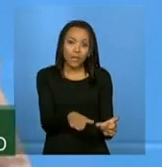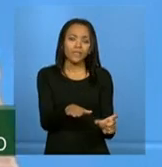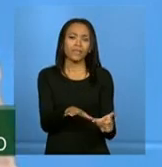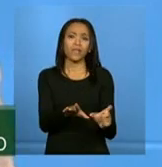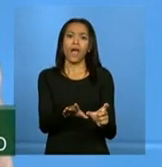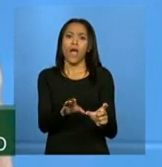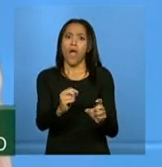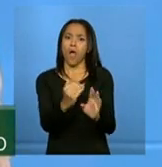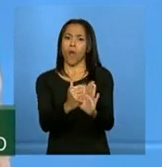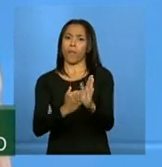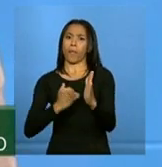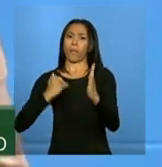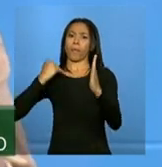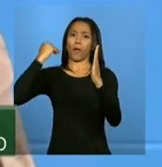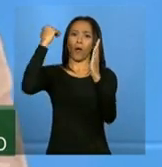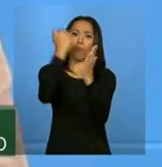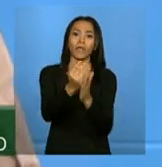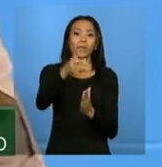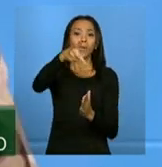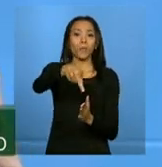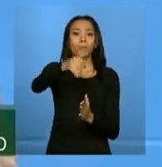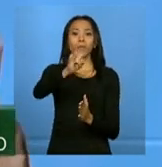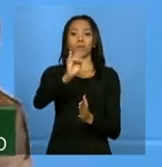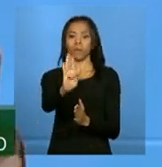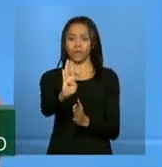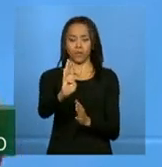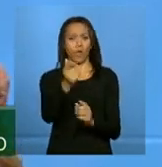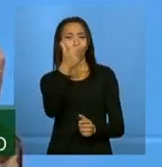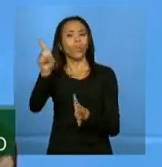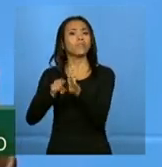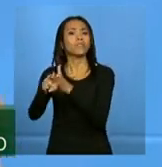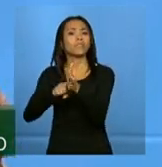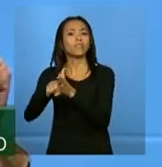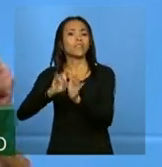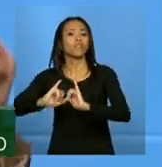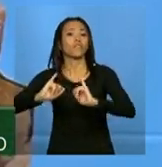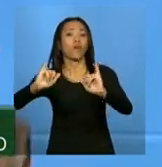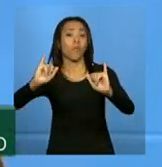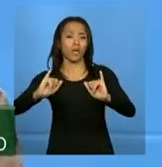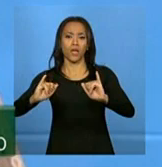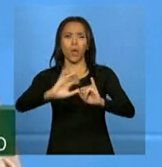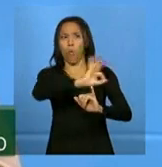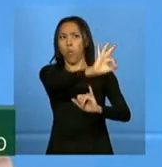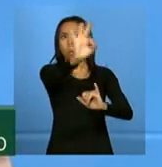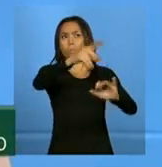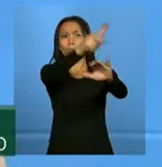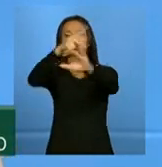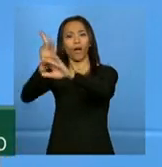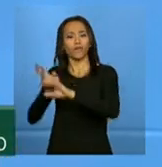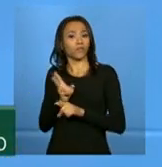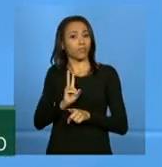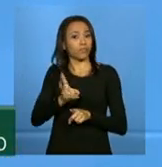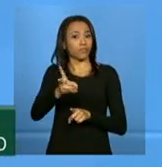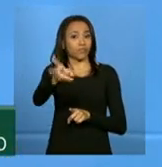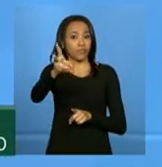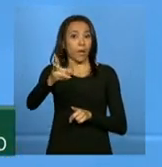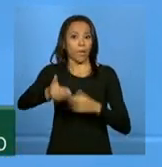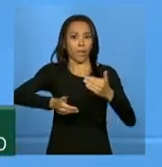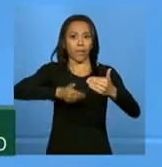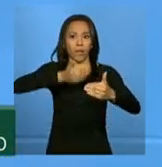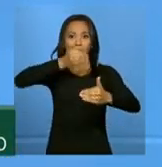PIB do país em questão. Há outro estudo que diz que nenhum país consegue manter um